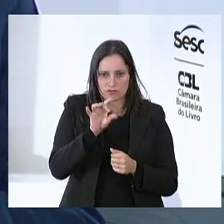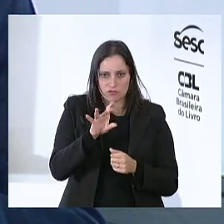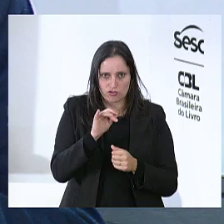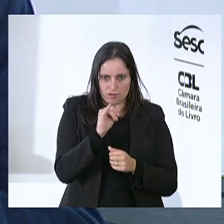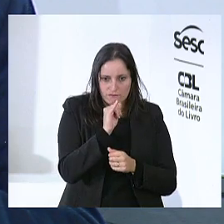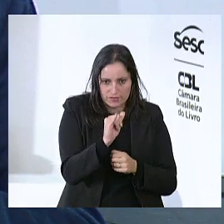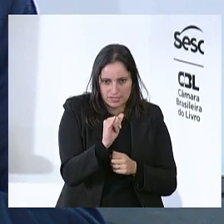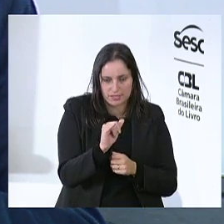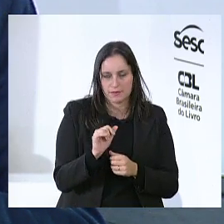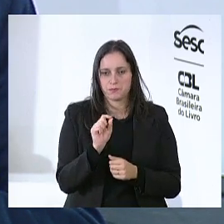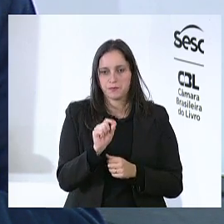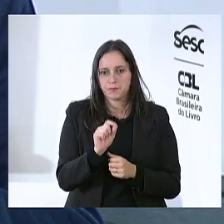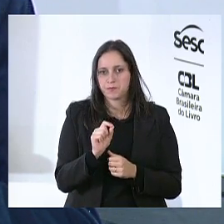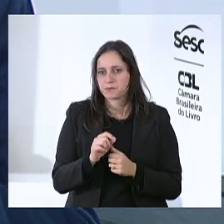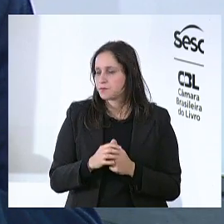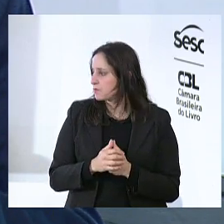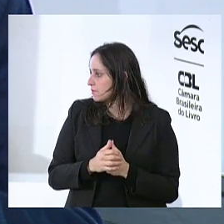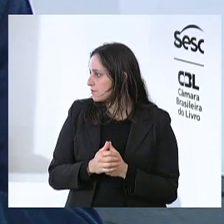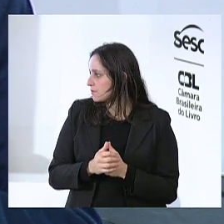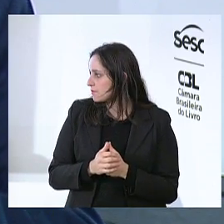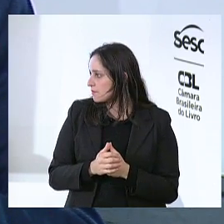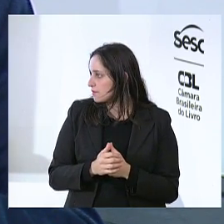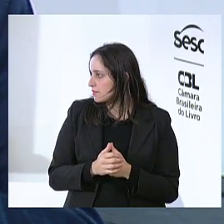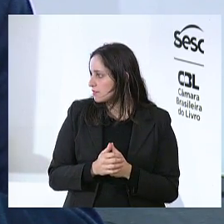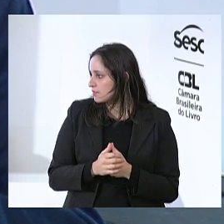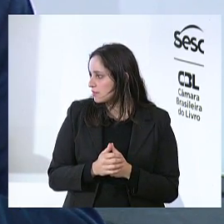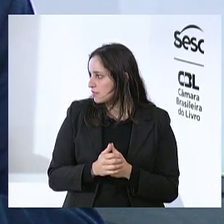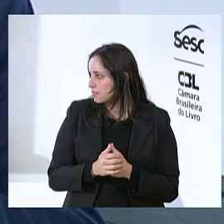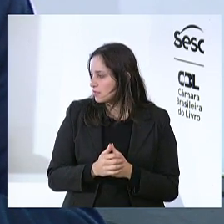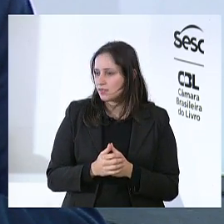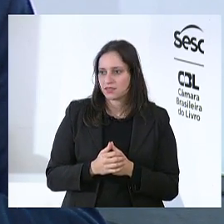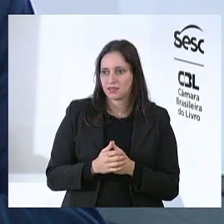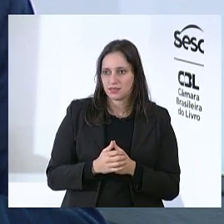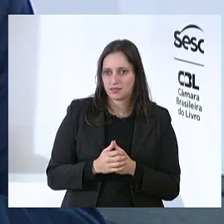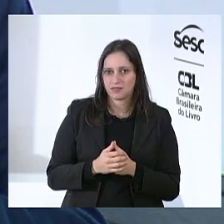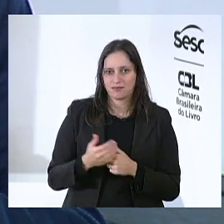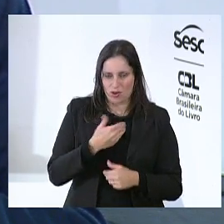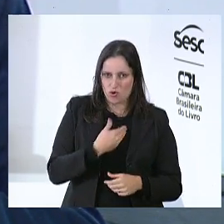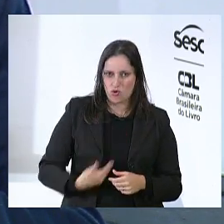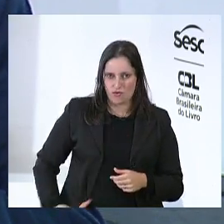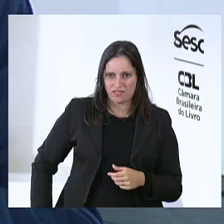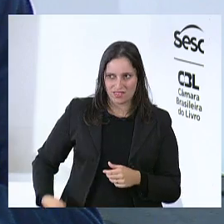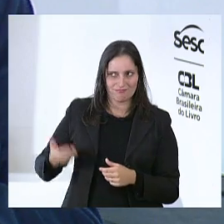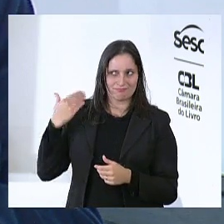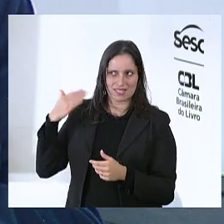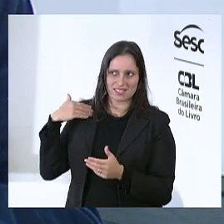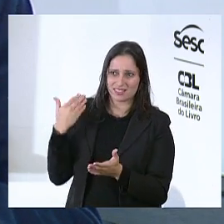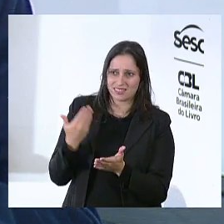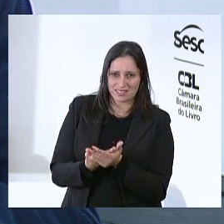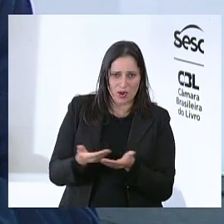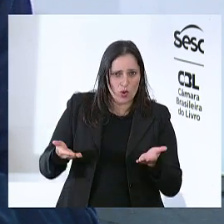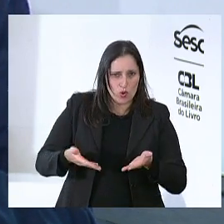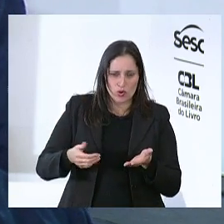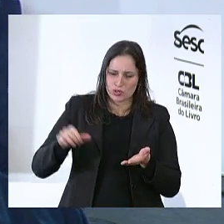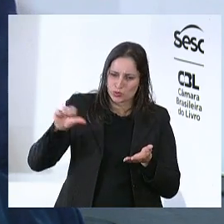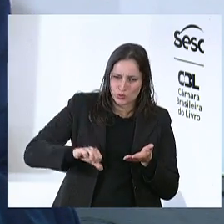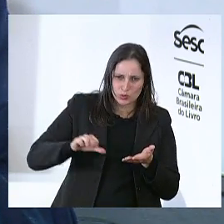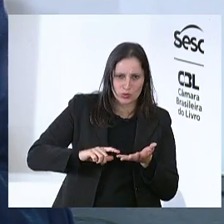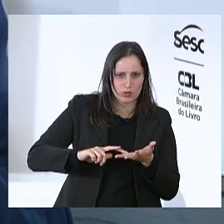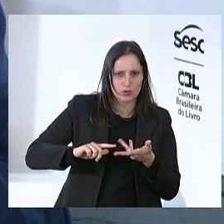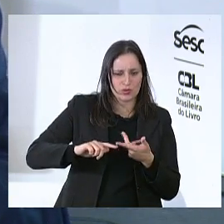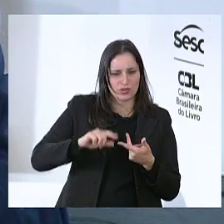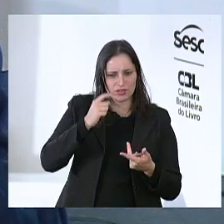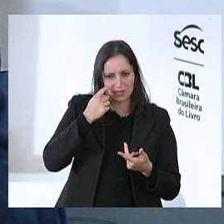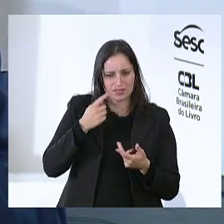seguinte. As grandes sacanagens que eu vi em termos de governo foram por gente impoluta que